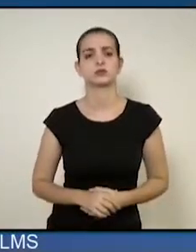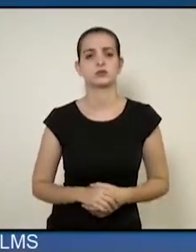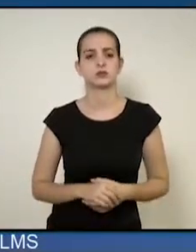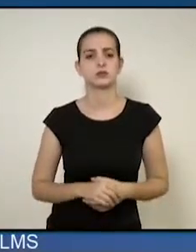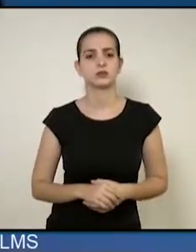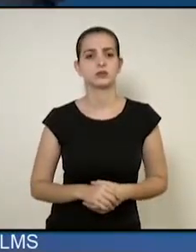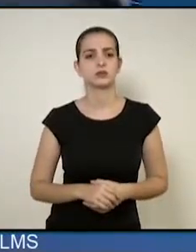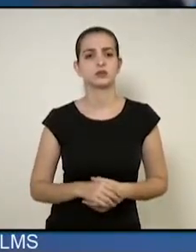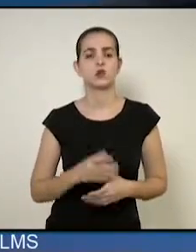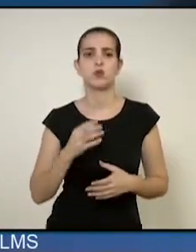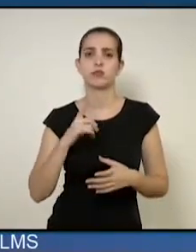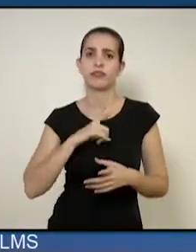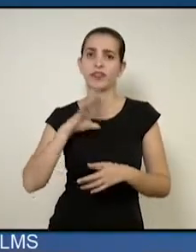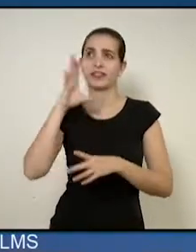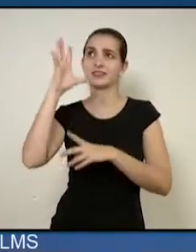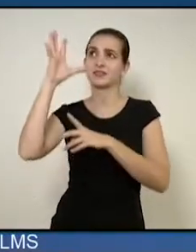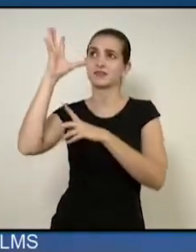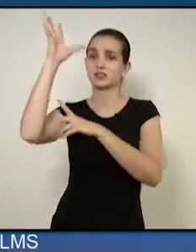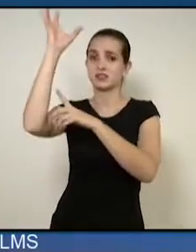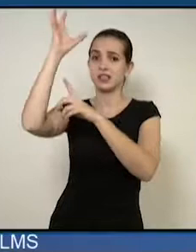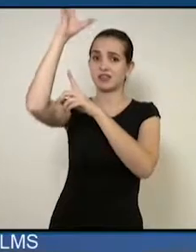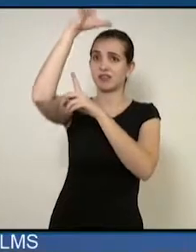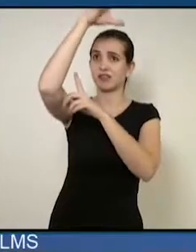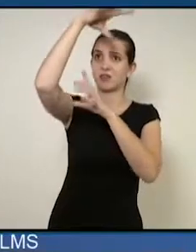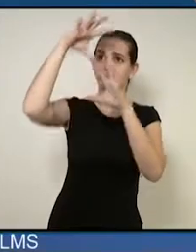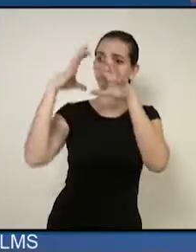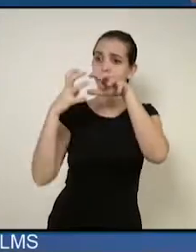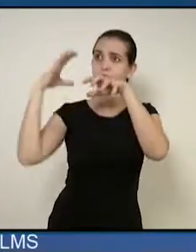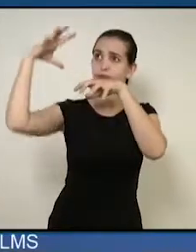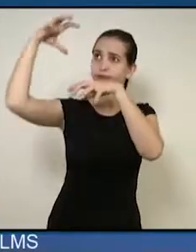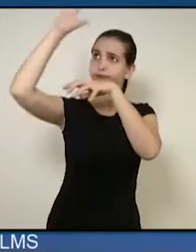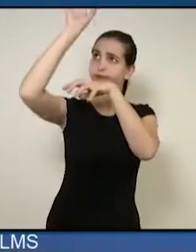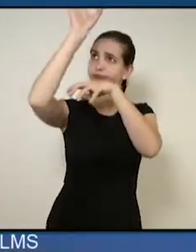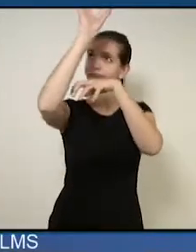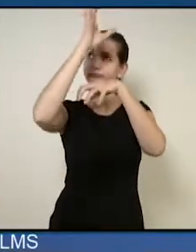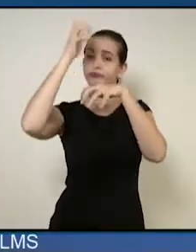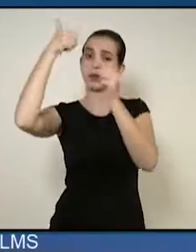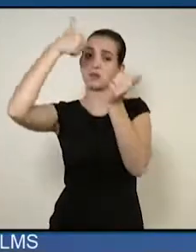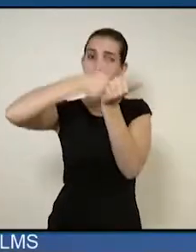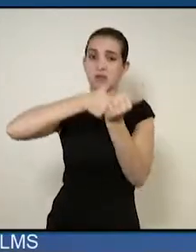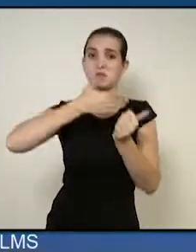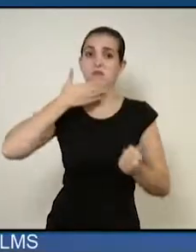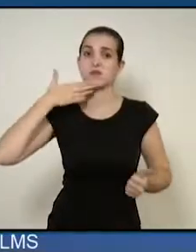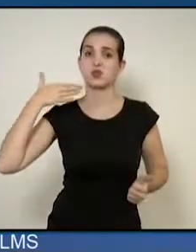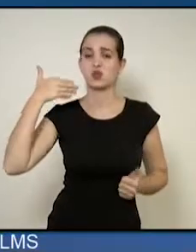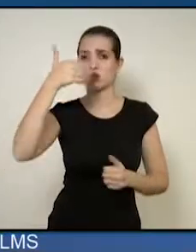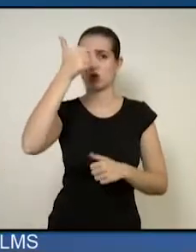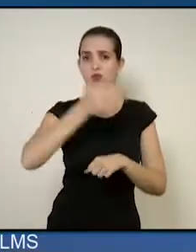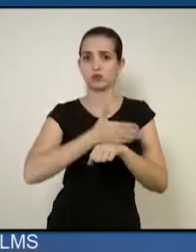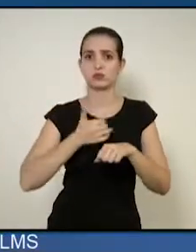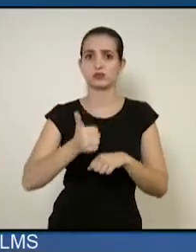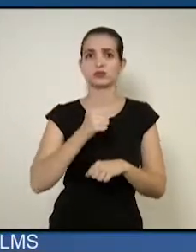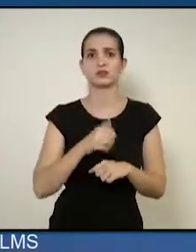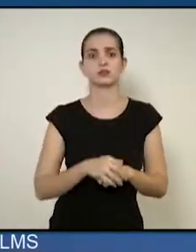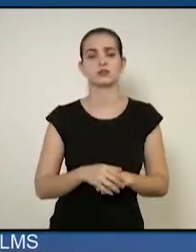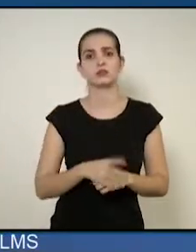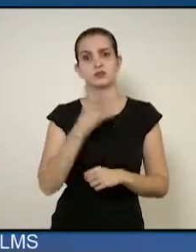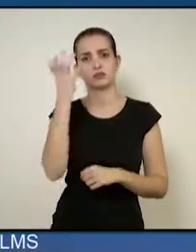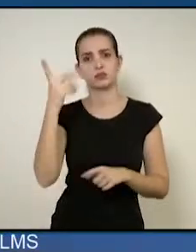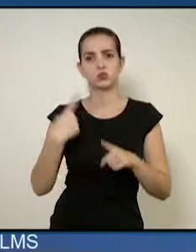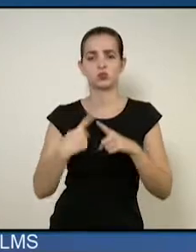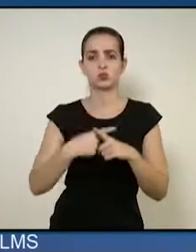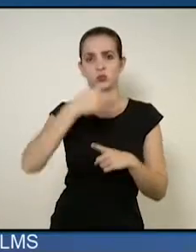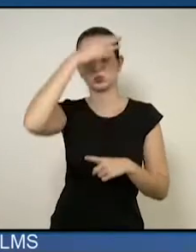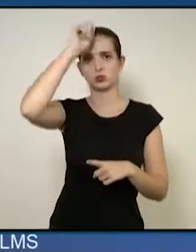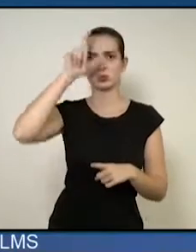satélites, para que chegasse o mais próximo da realidade esses sinais, para que o sul